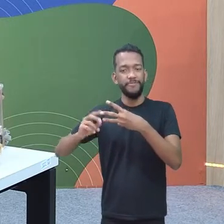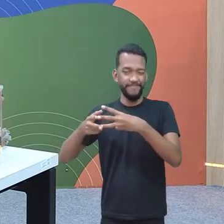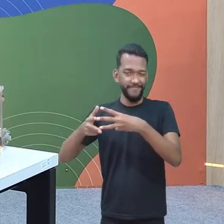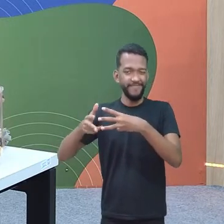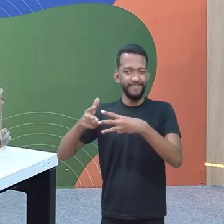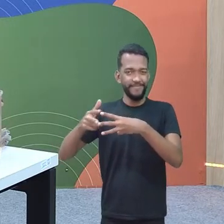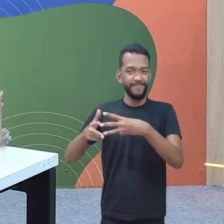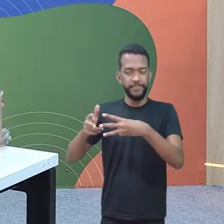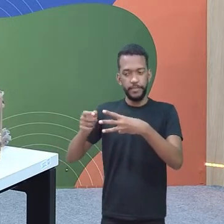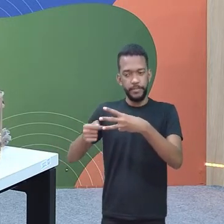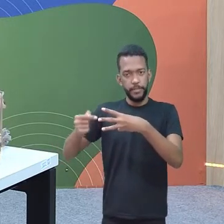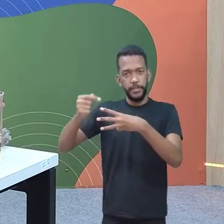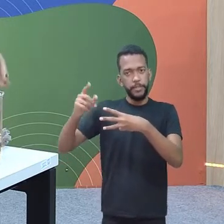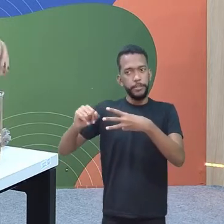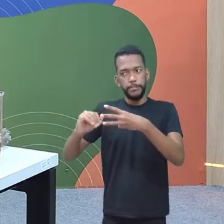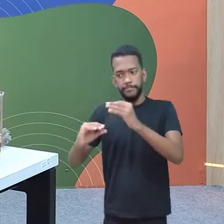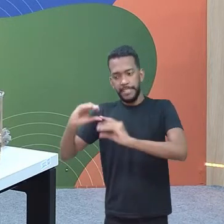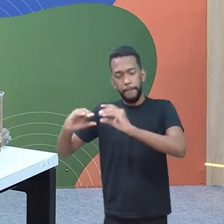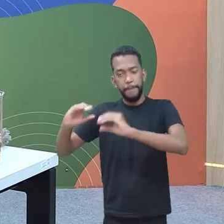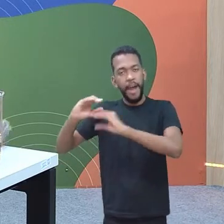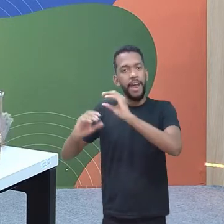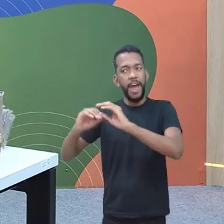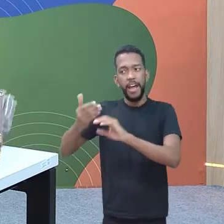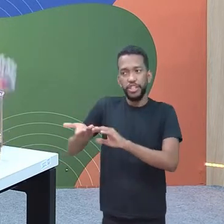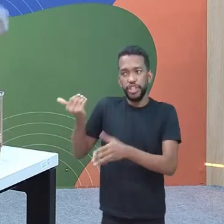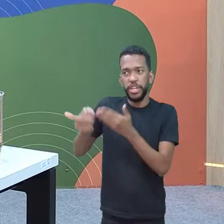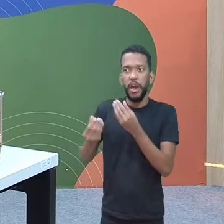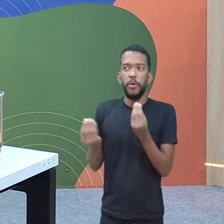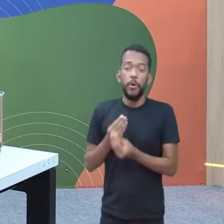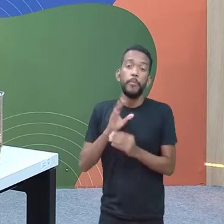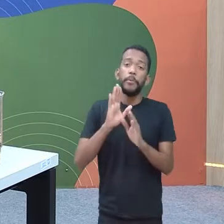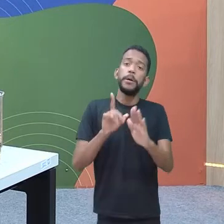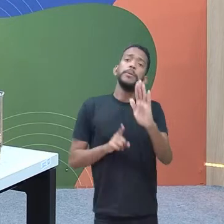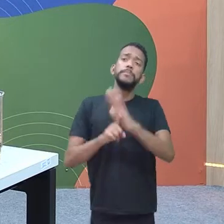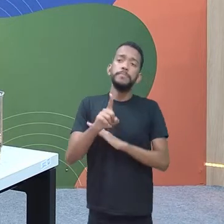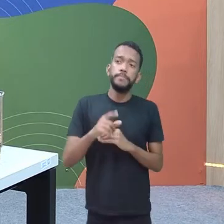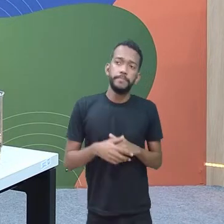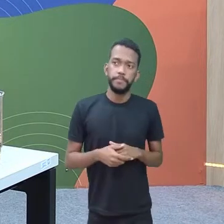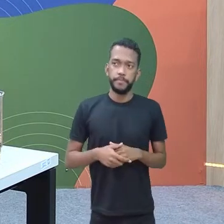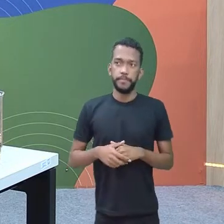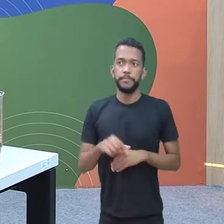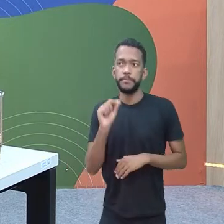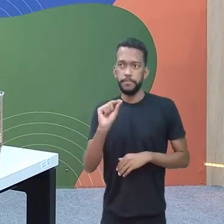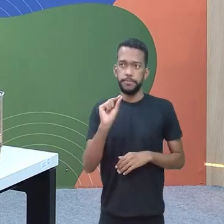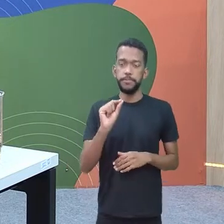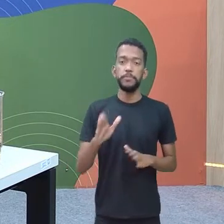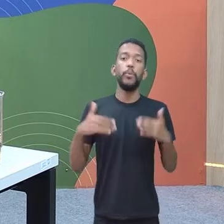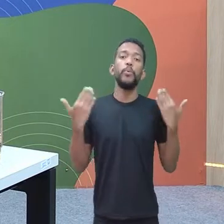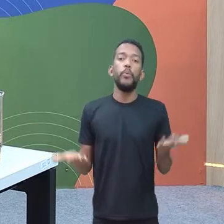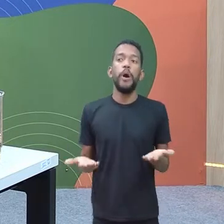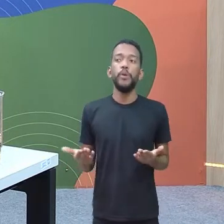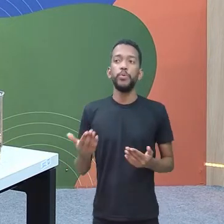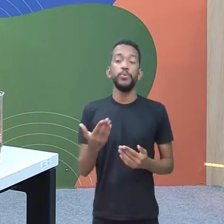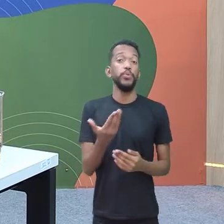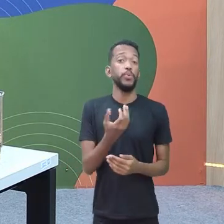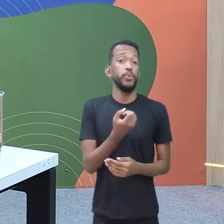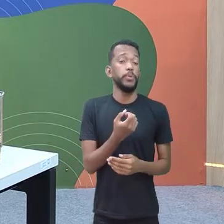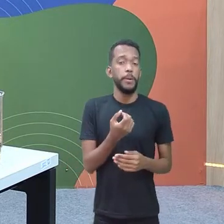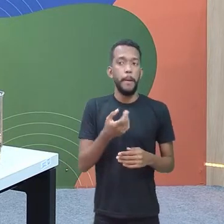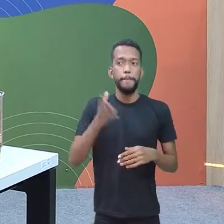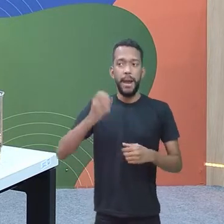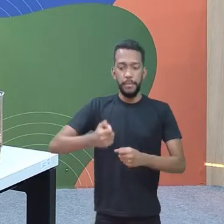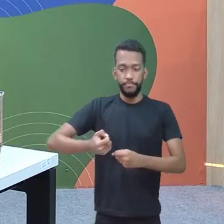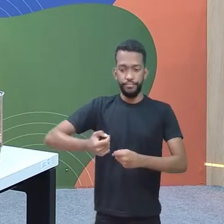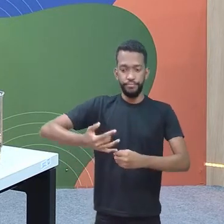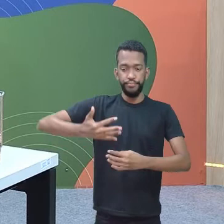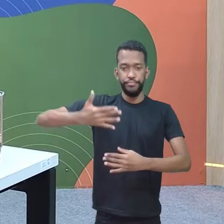gente pensar. Mas um dos questionamentos que estavam lá era assim, qual o maior número de fases que a gente